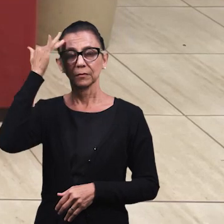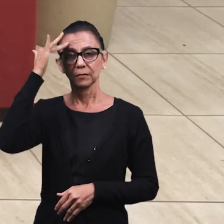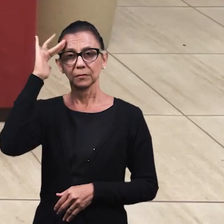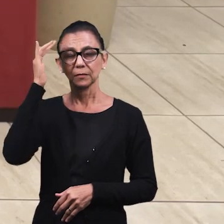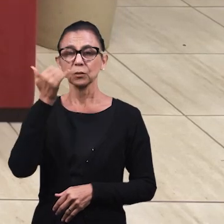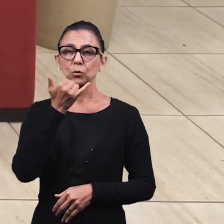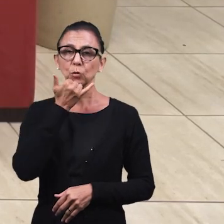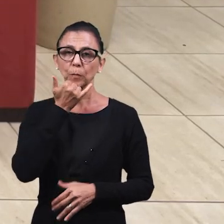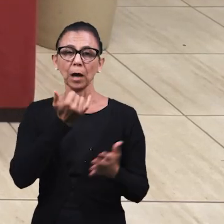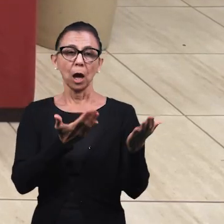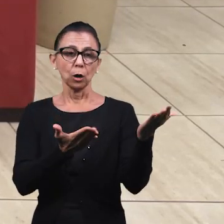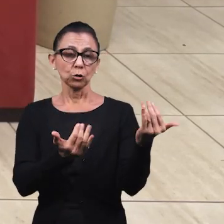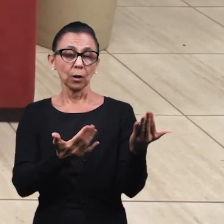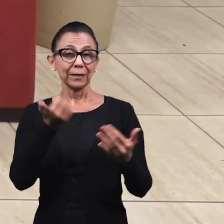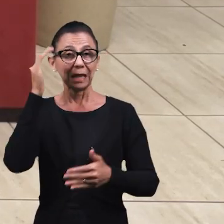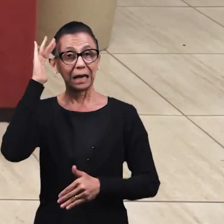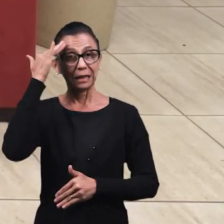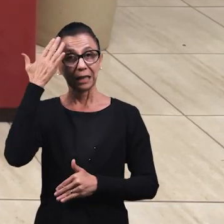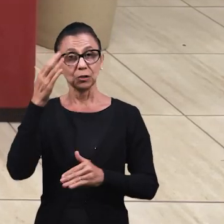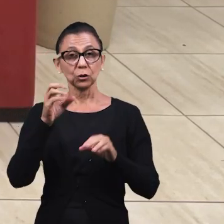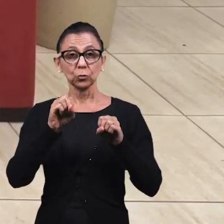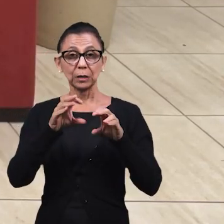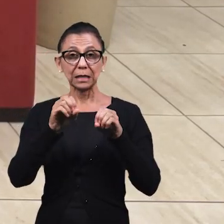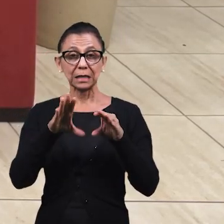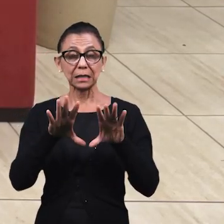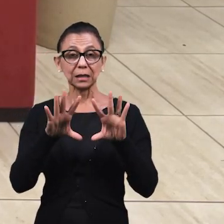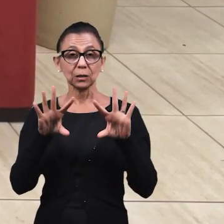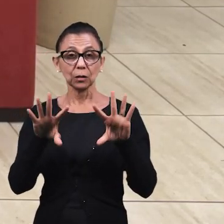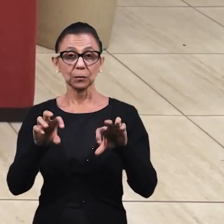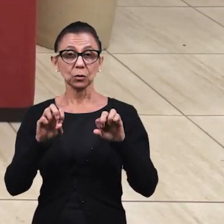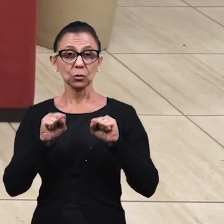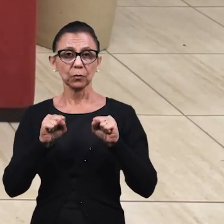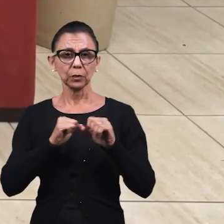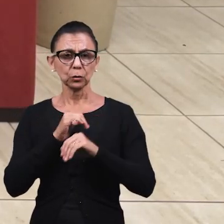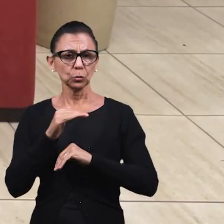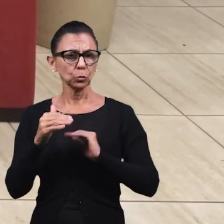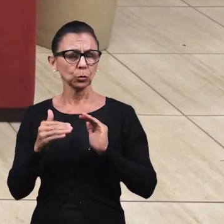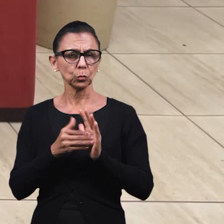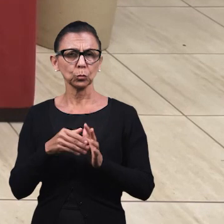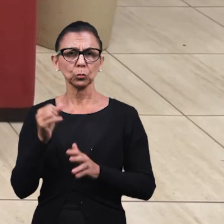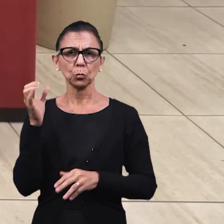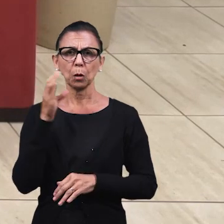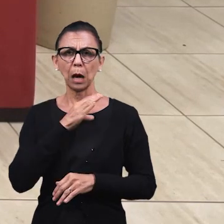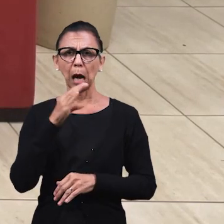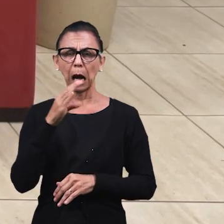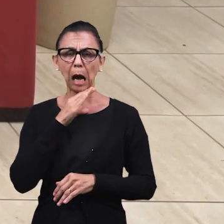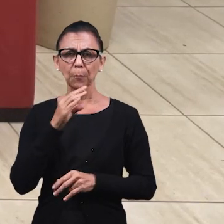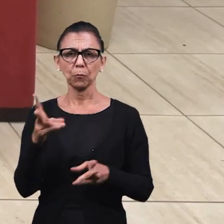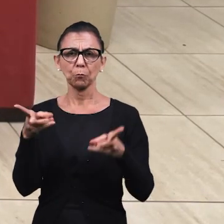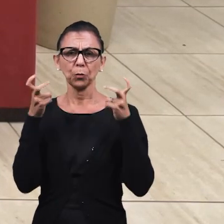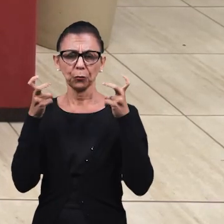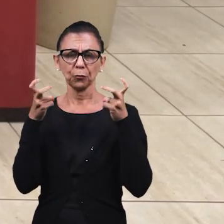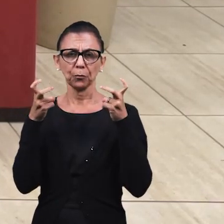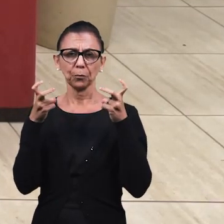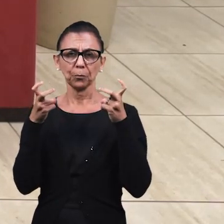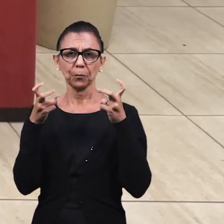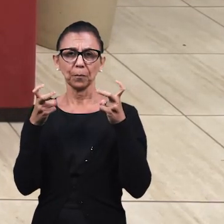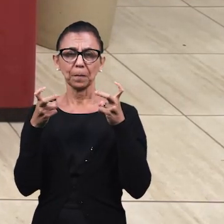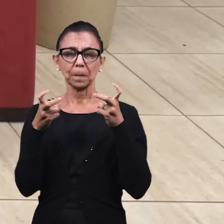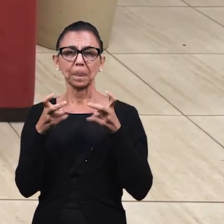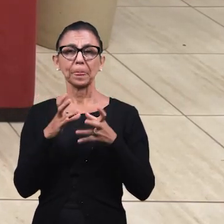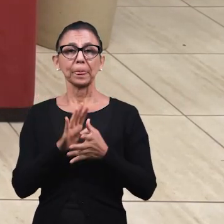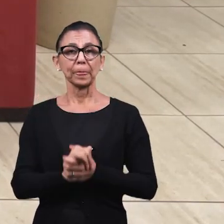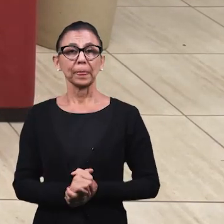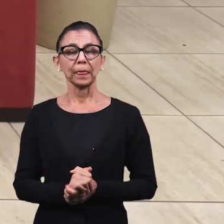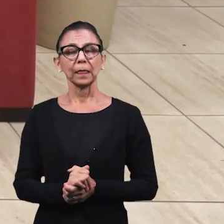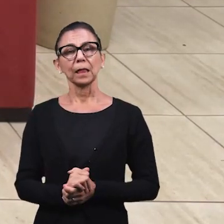estudo da palavra, e os jovens, eles participam, e eles têm uma rapidez de assimilação muito